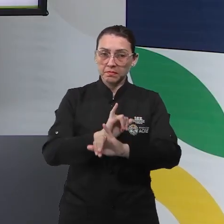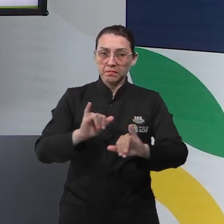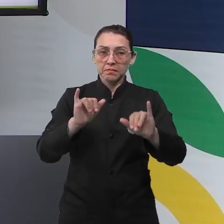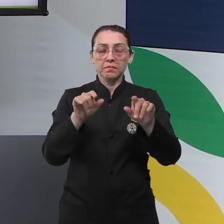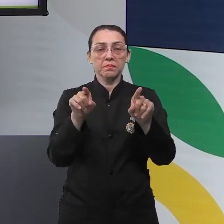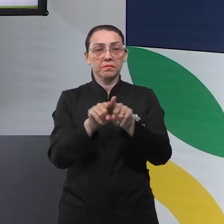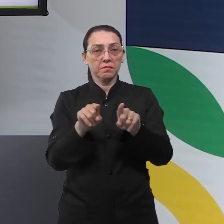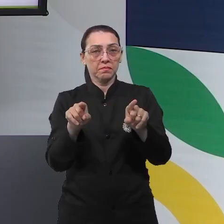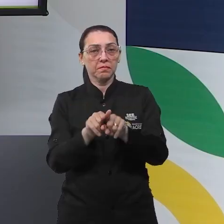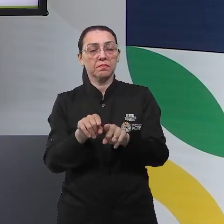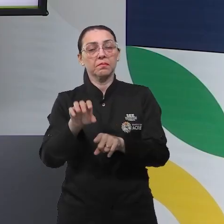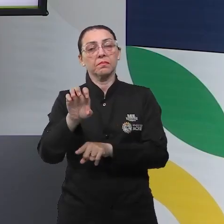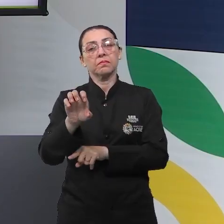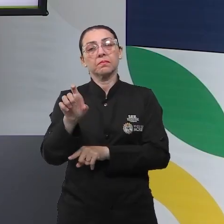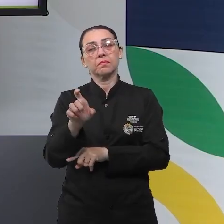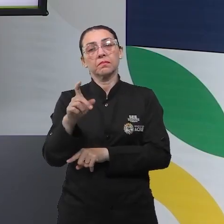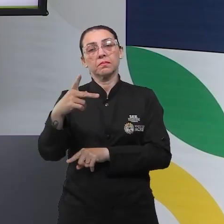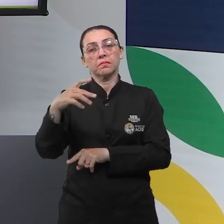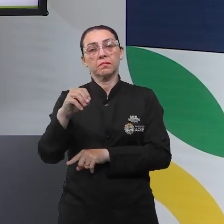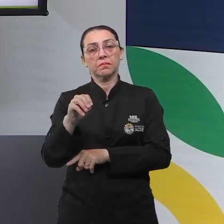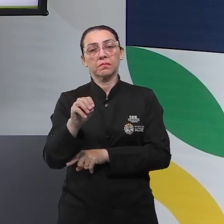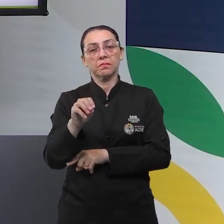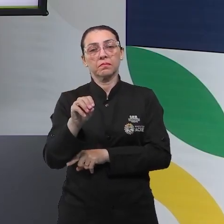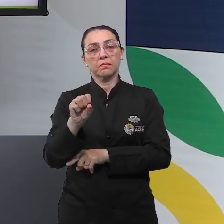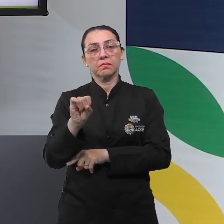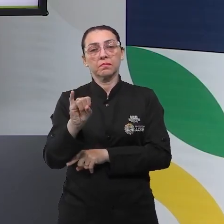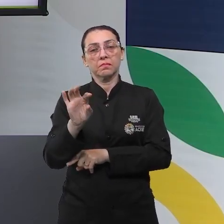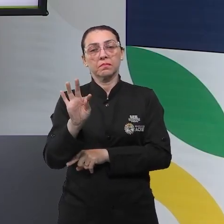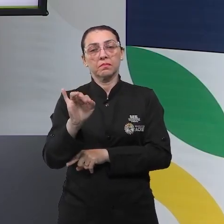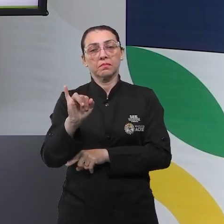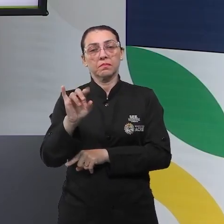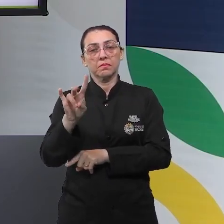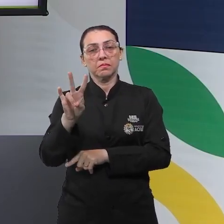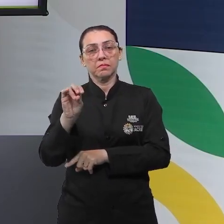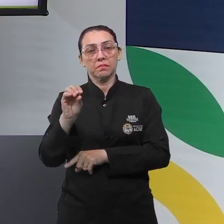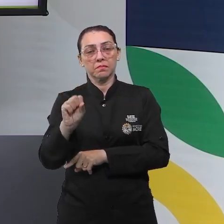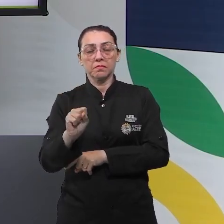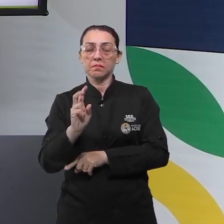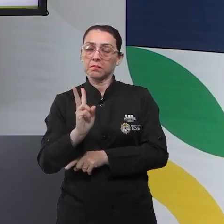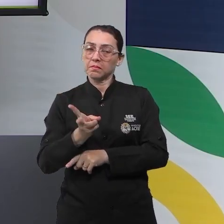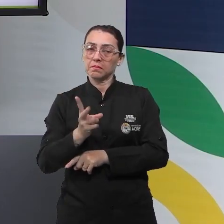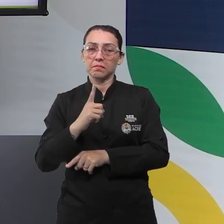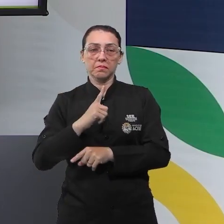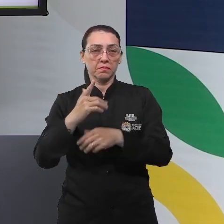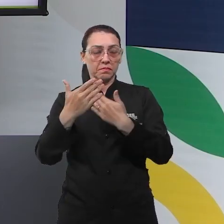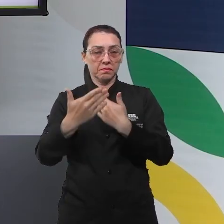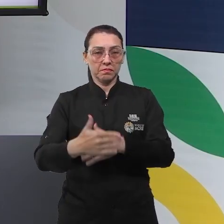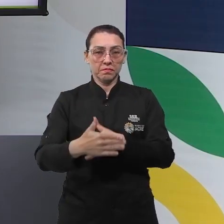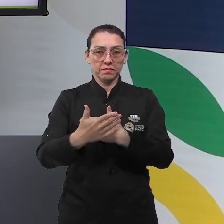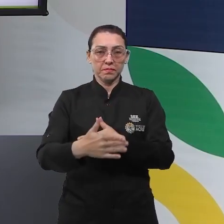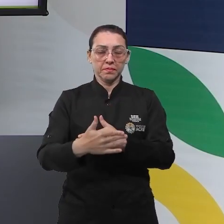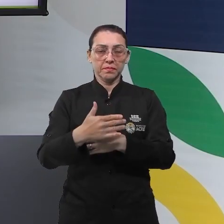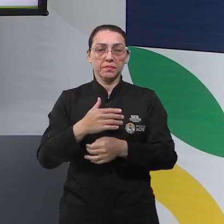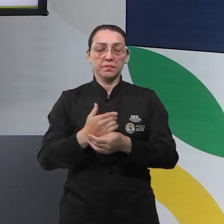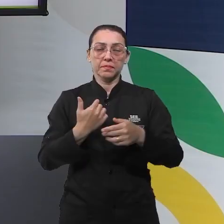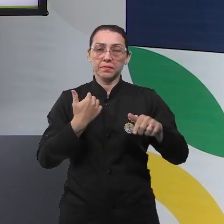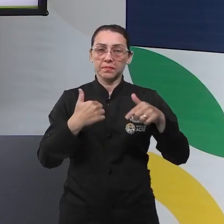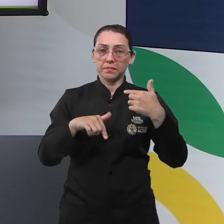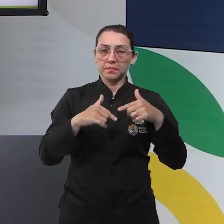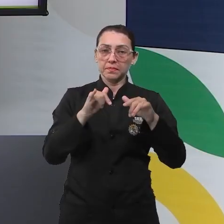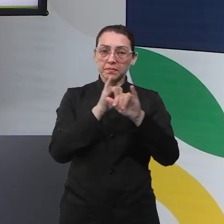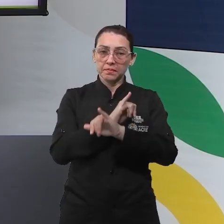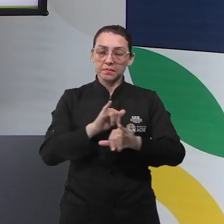também são chamados de textos expositivos, são um dos mais recorrentes aí dentro de prova. que são justamente aqueles que trabalham com